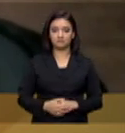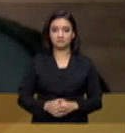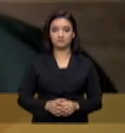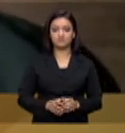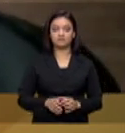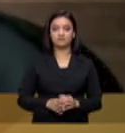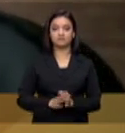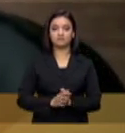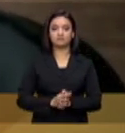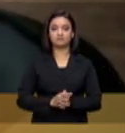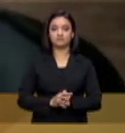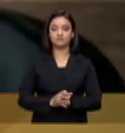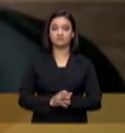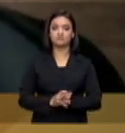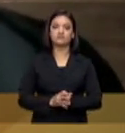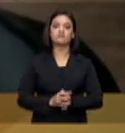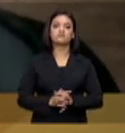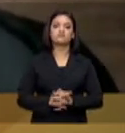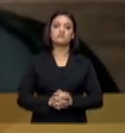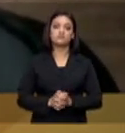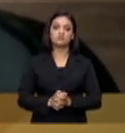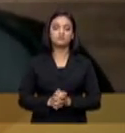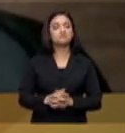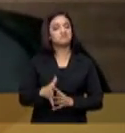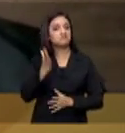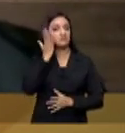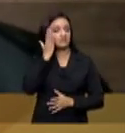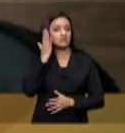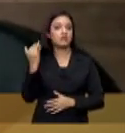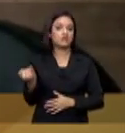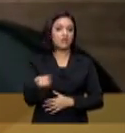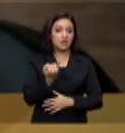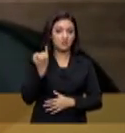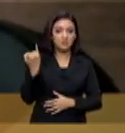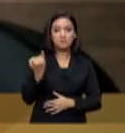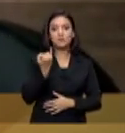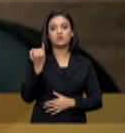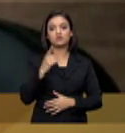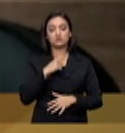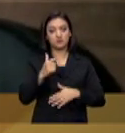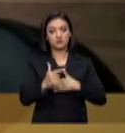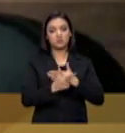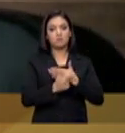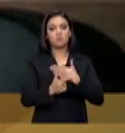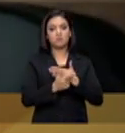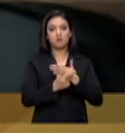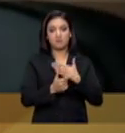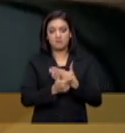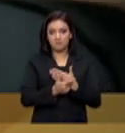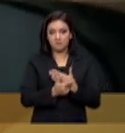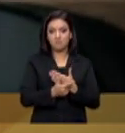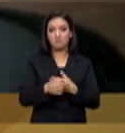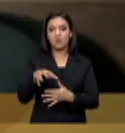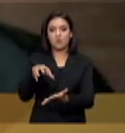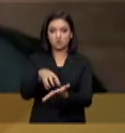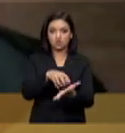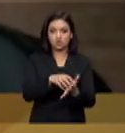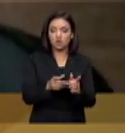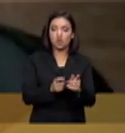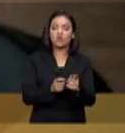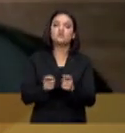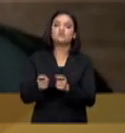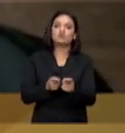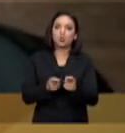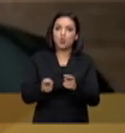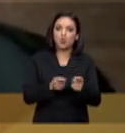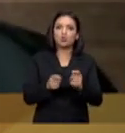desconsidero a relevantíssima função desempenhada pelos órgãos de autorregulação da